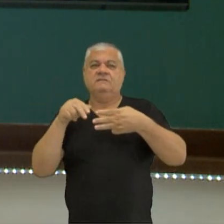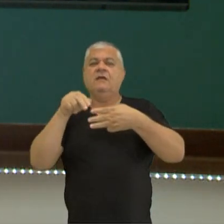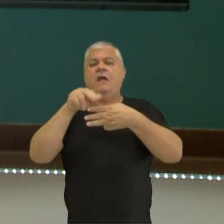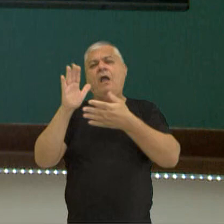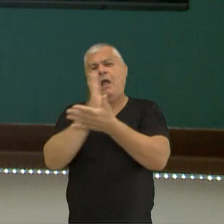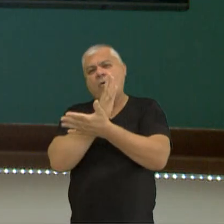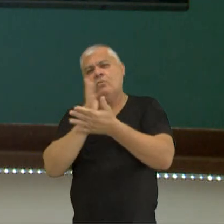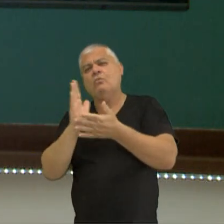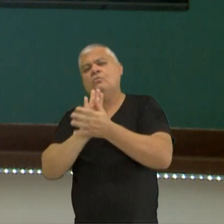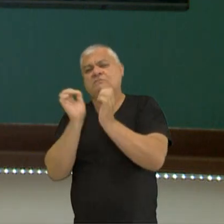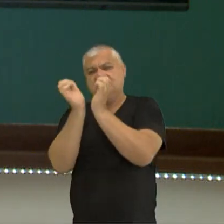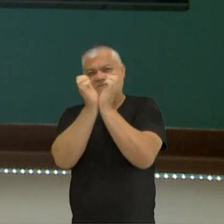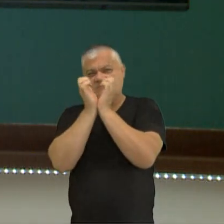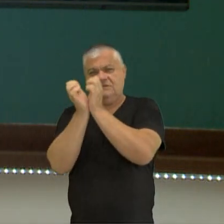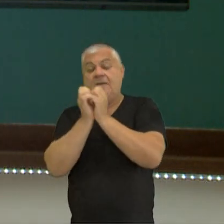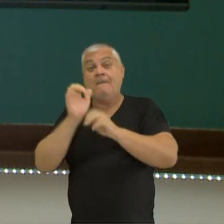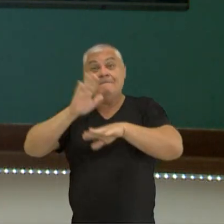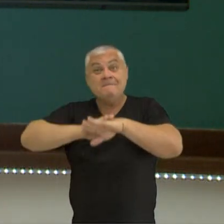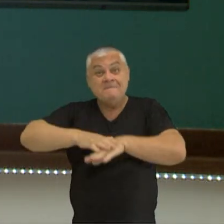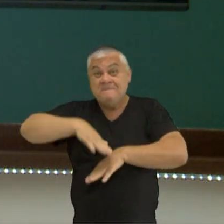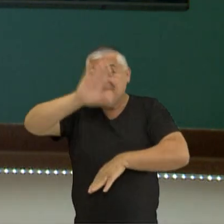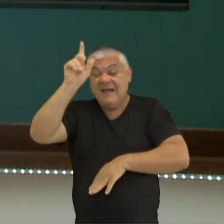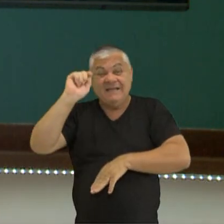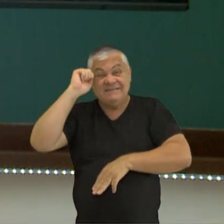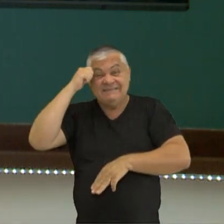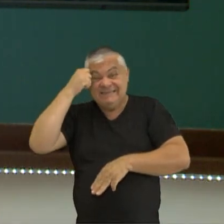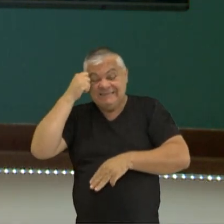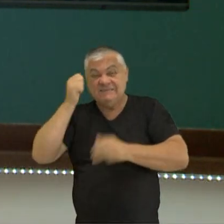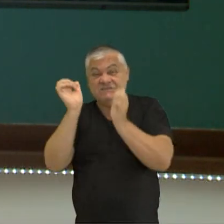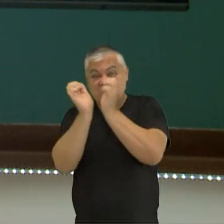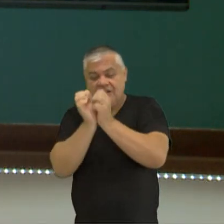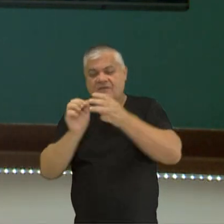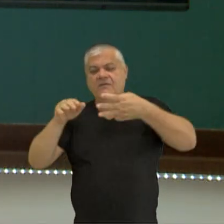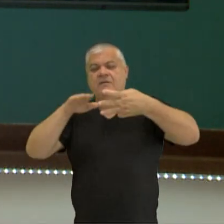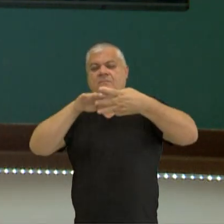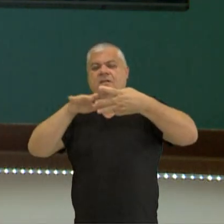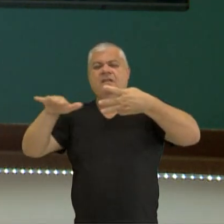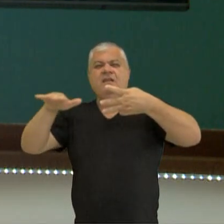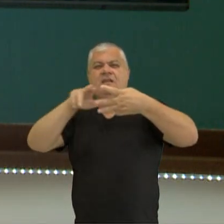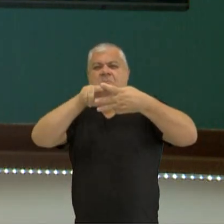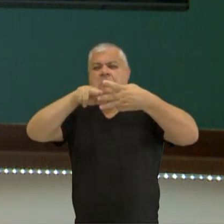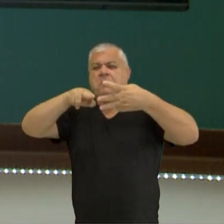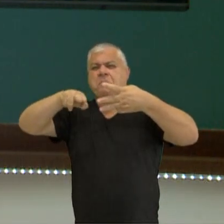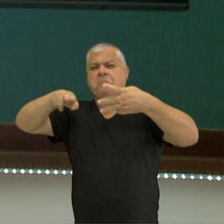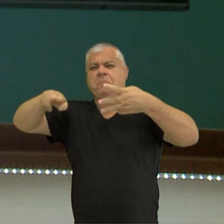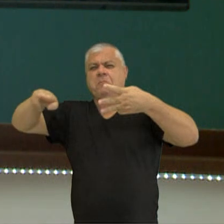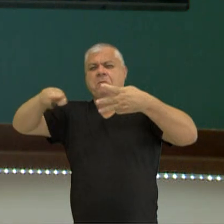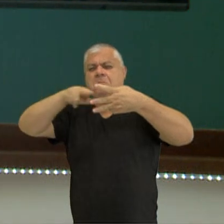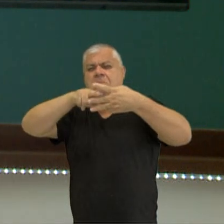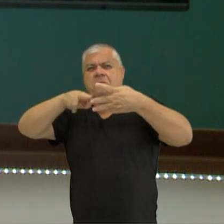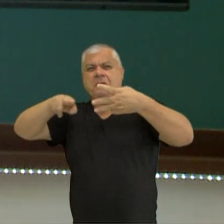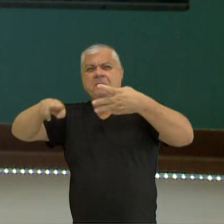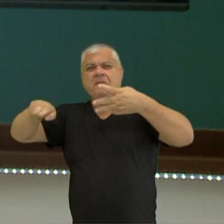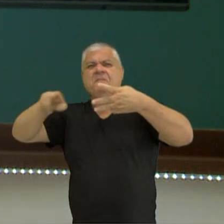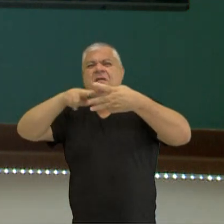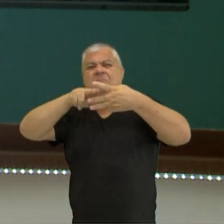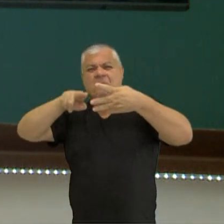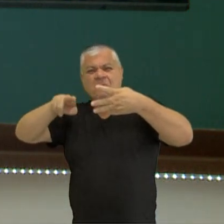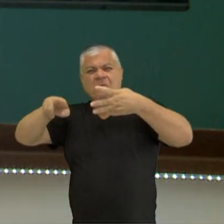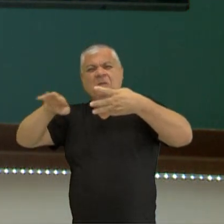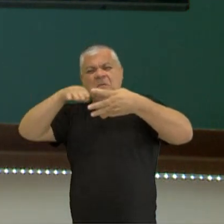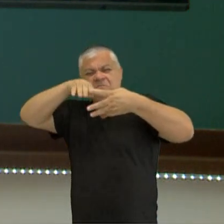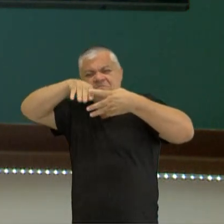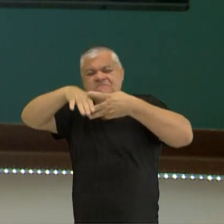superior, a grande maioria, escravizados ali, a grande maioria desses povos escravizados vinham nos porões